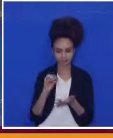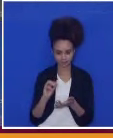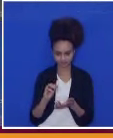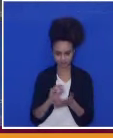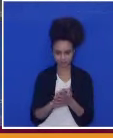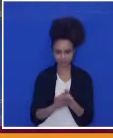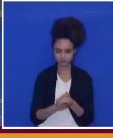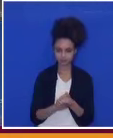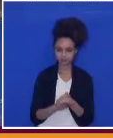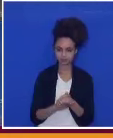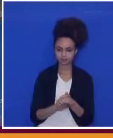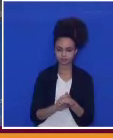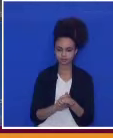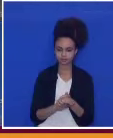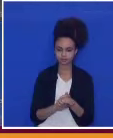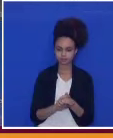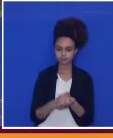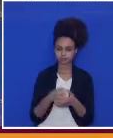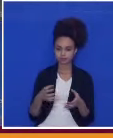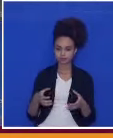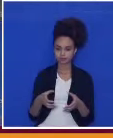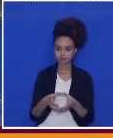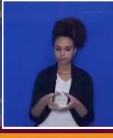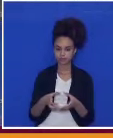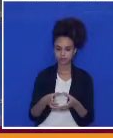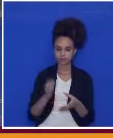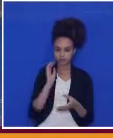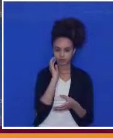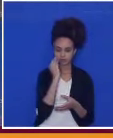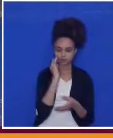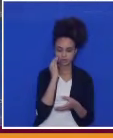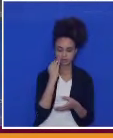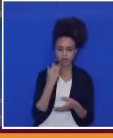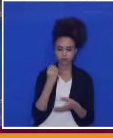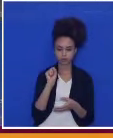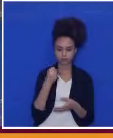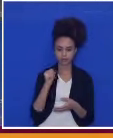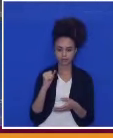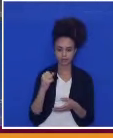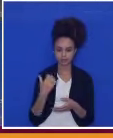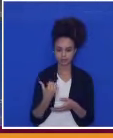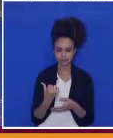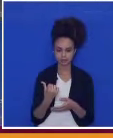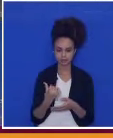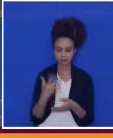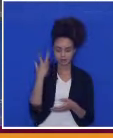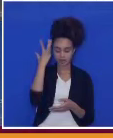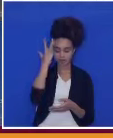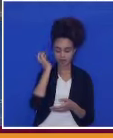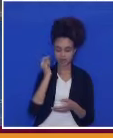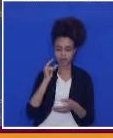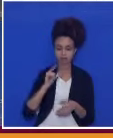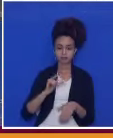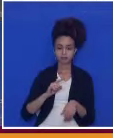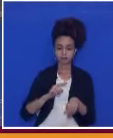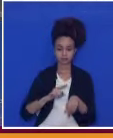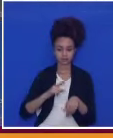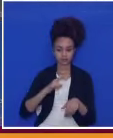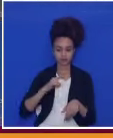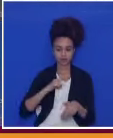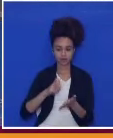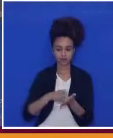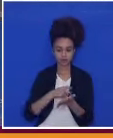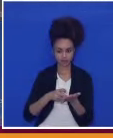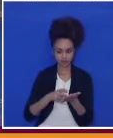número 86. Rosa 86. E amanhã às 20 horas tem Quina e Loto